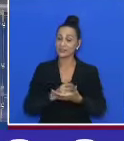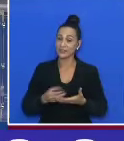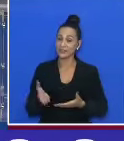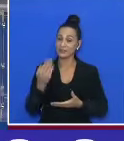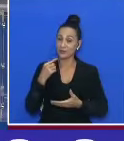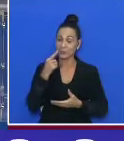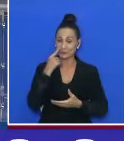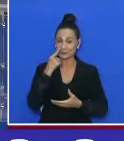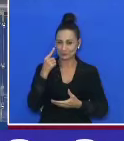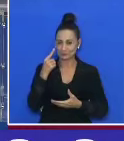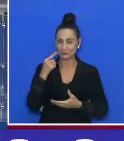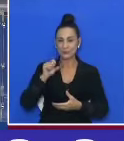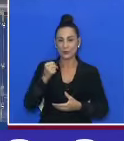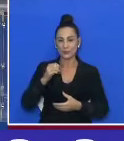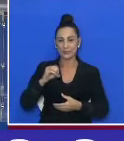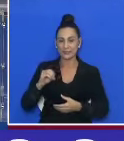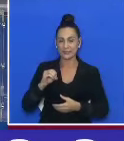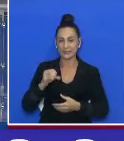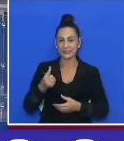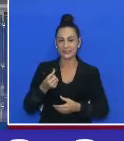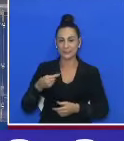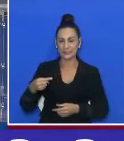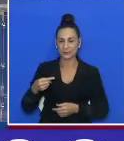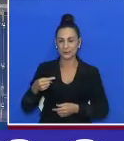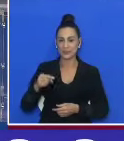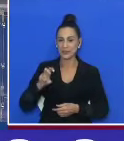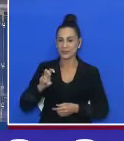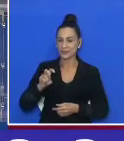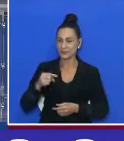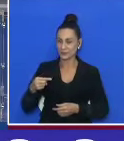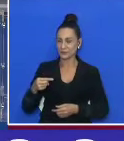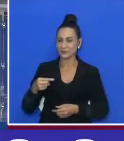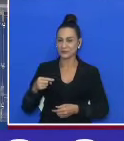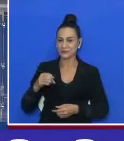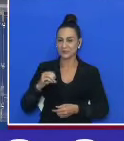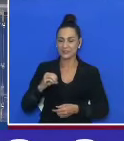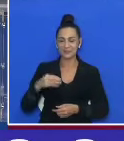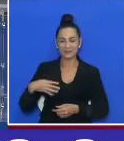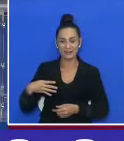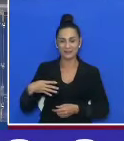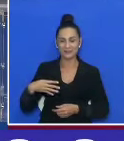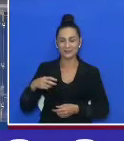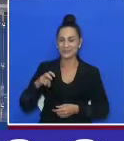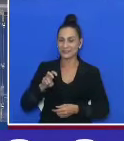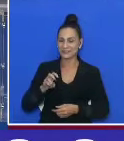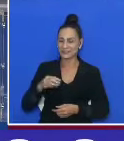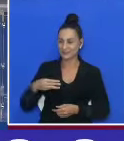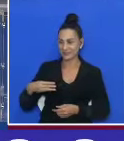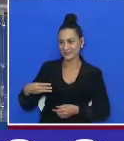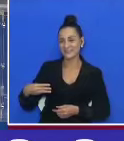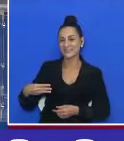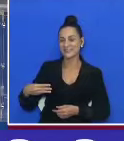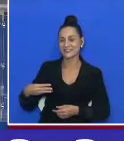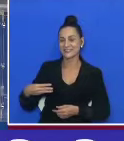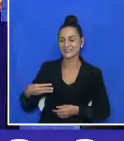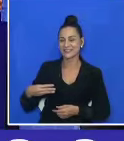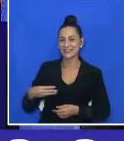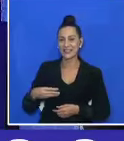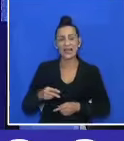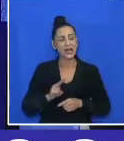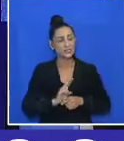conferir. 80, 61, 51, 04 e